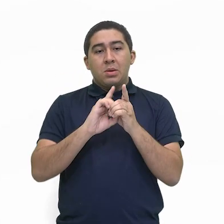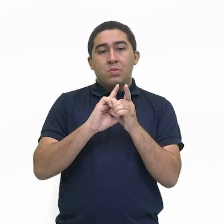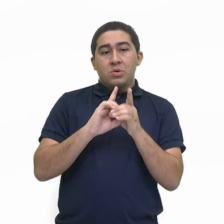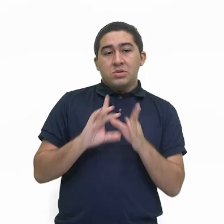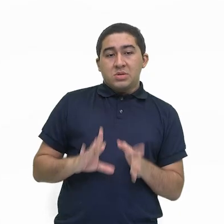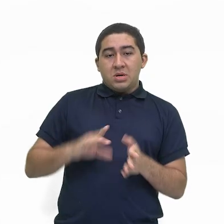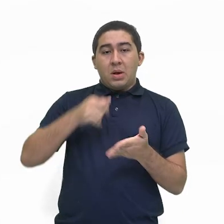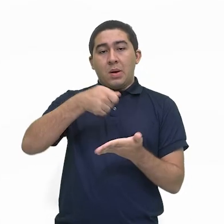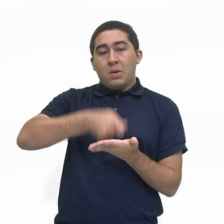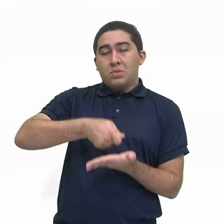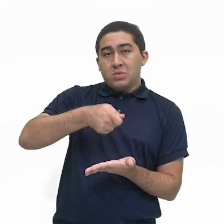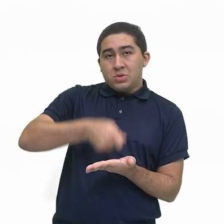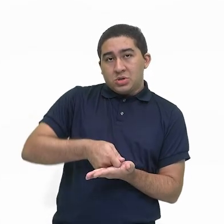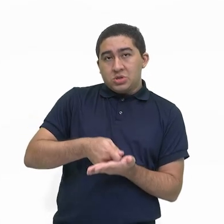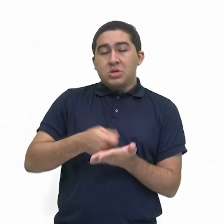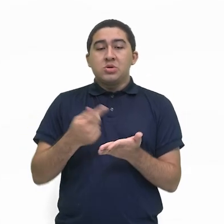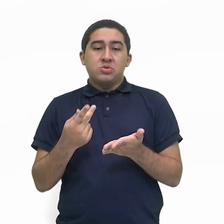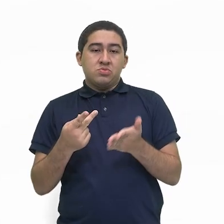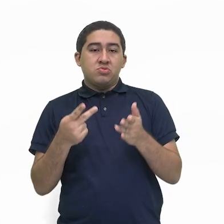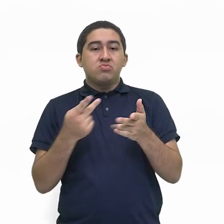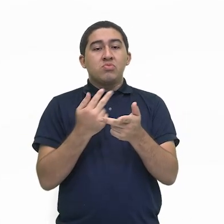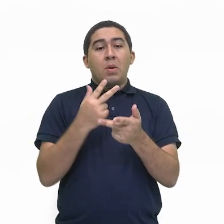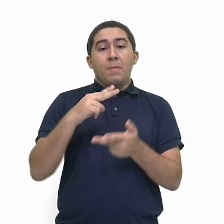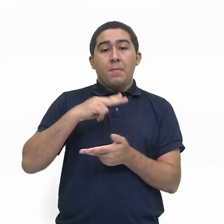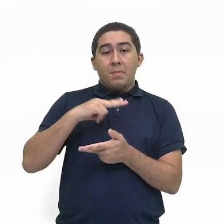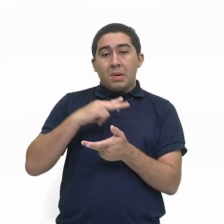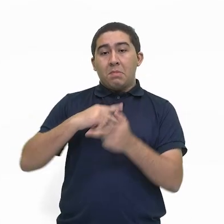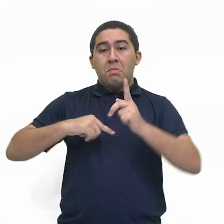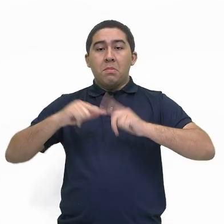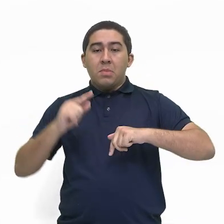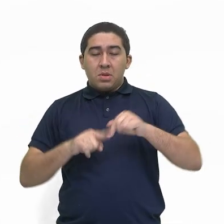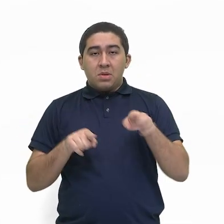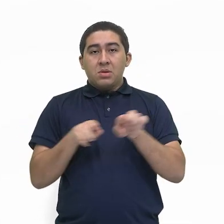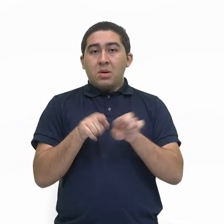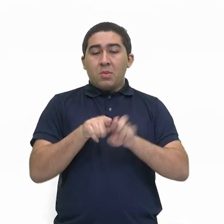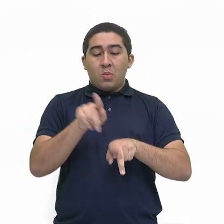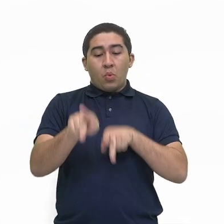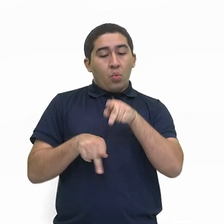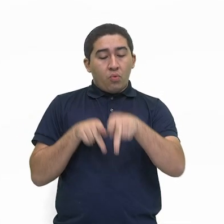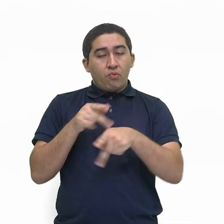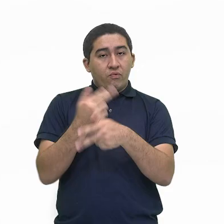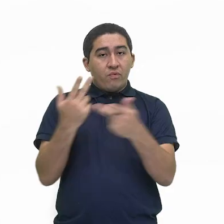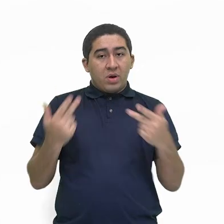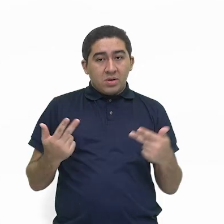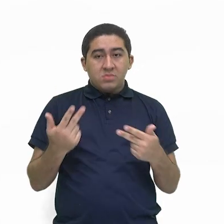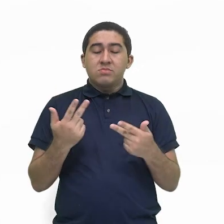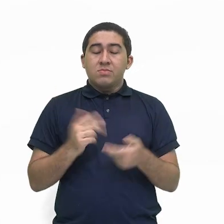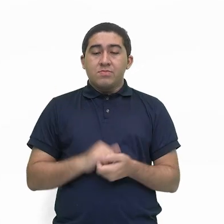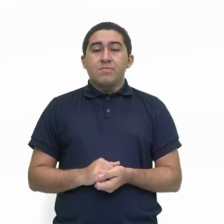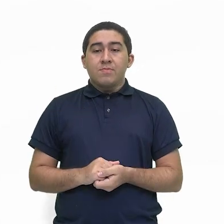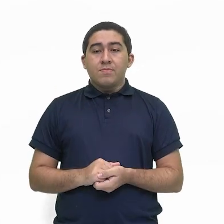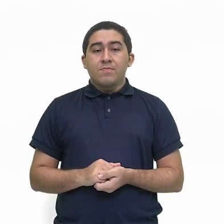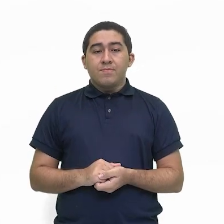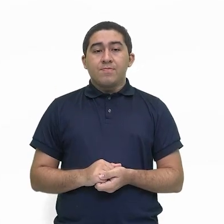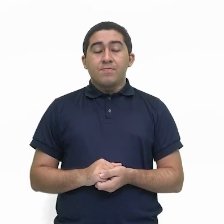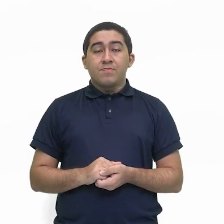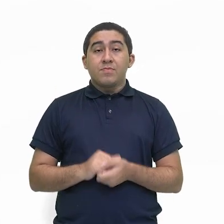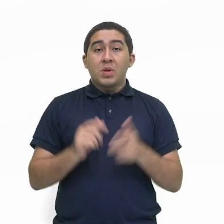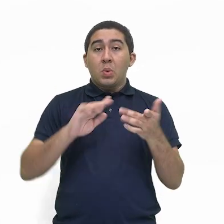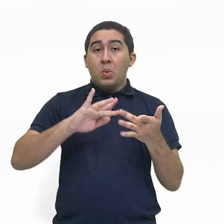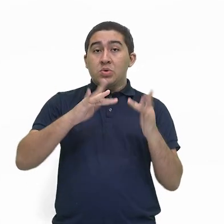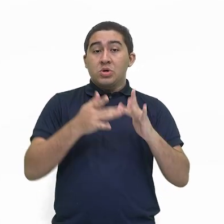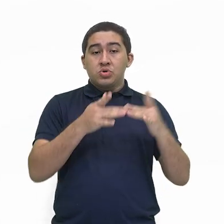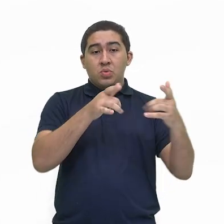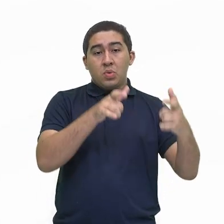poder, democracia, autoritarismo, patrimonialismo, populismo e etc. Em